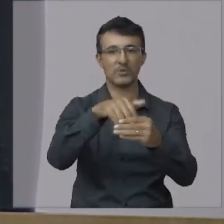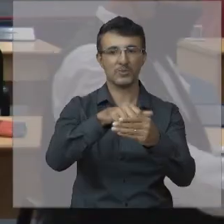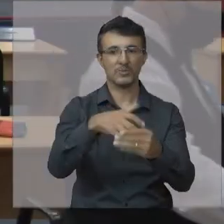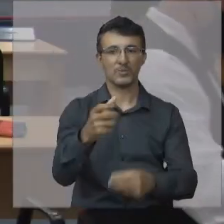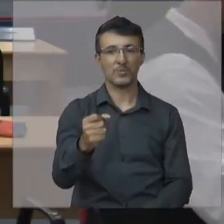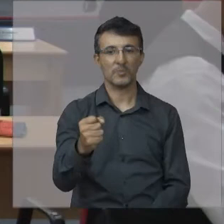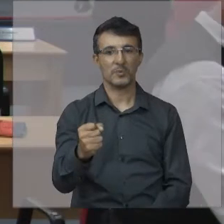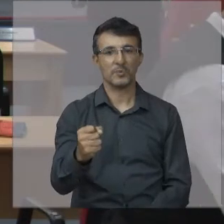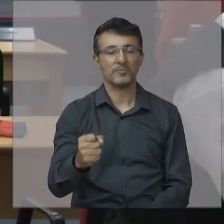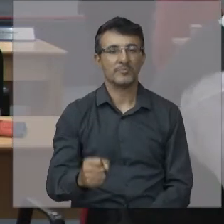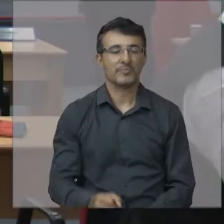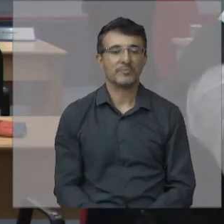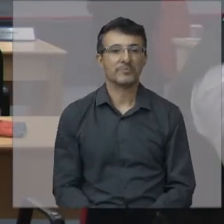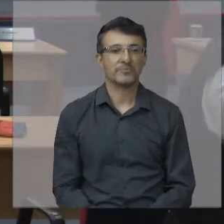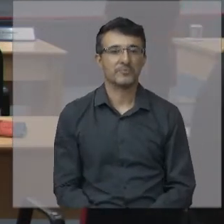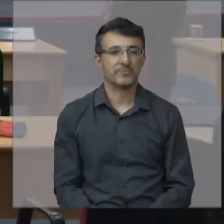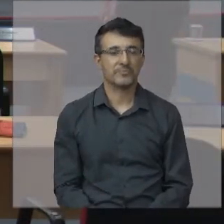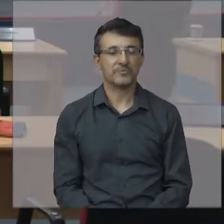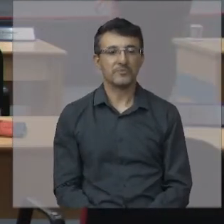Portanto, então,